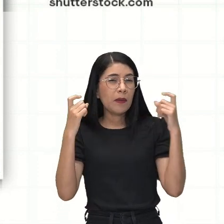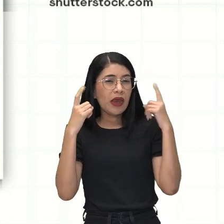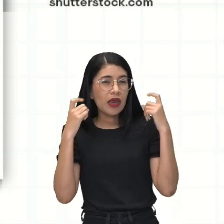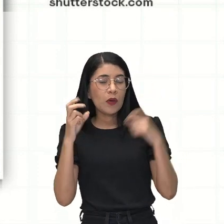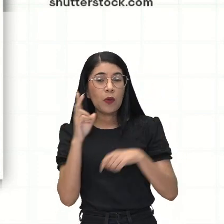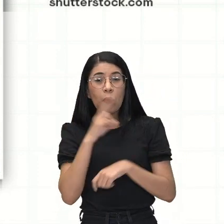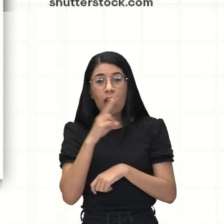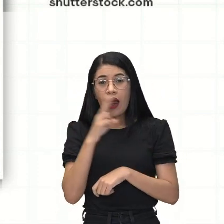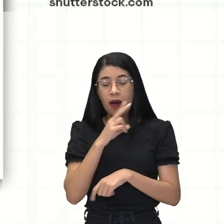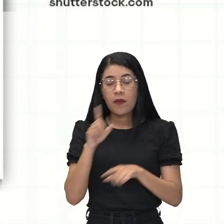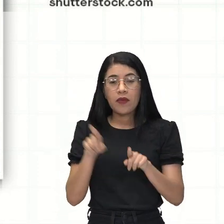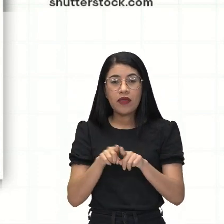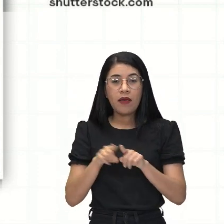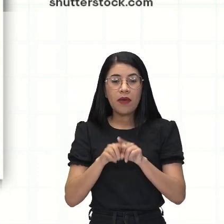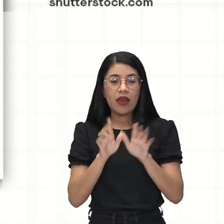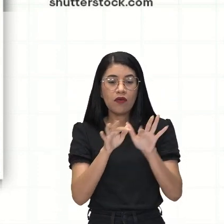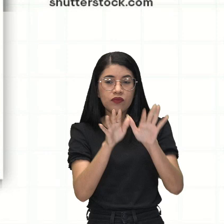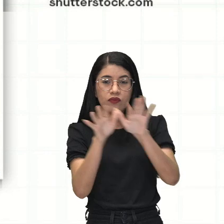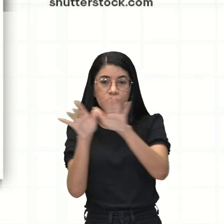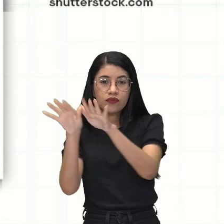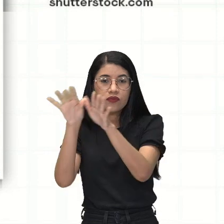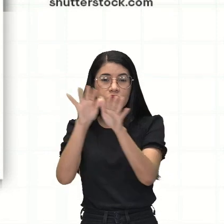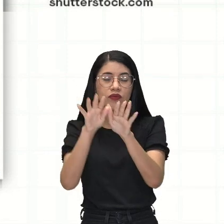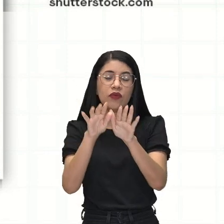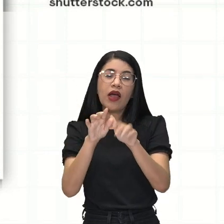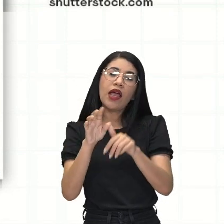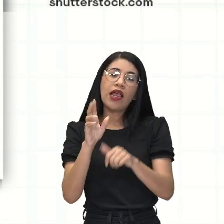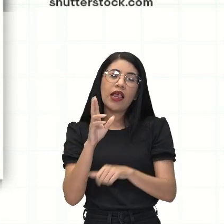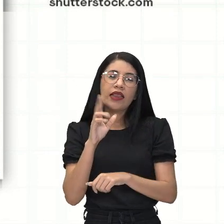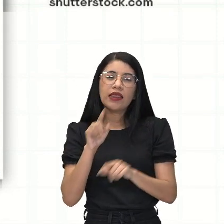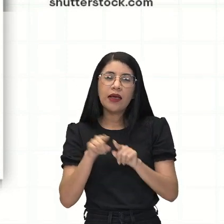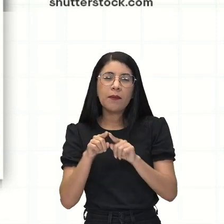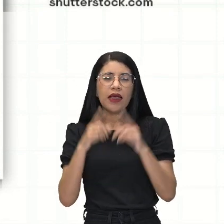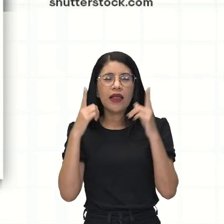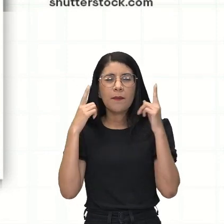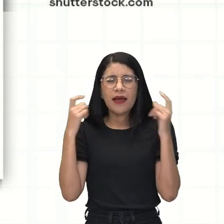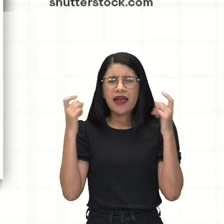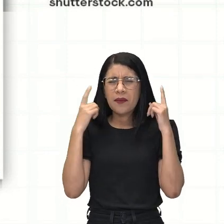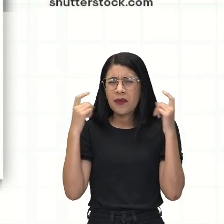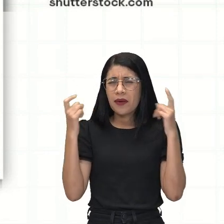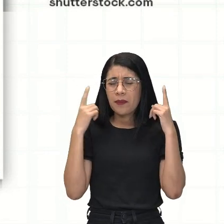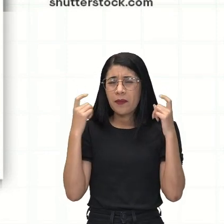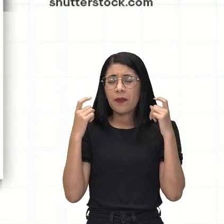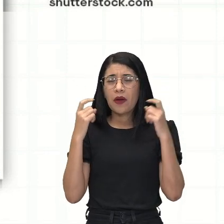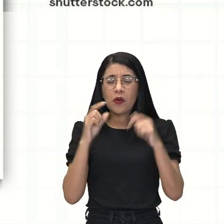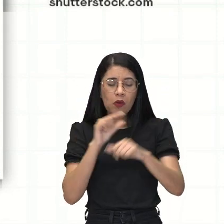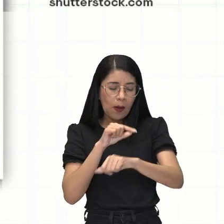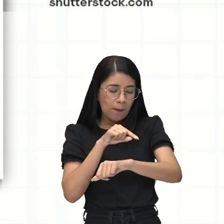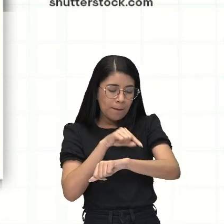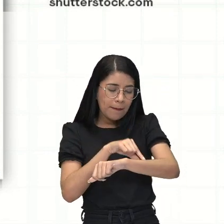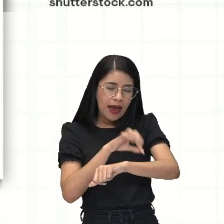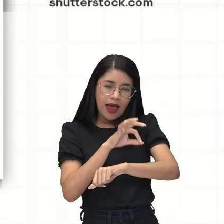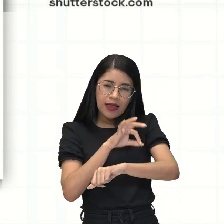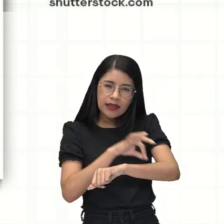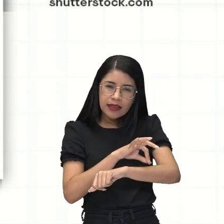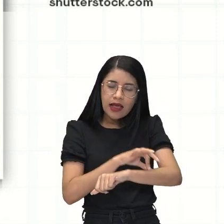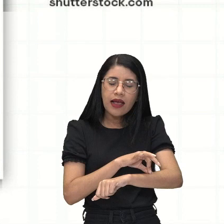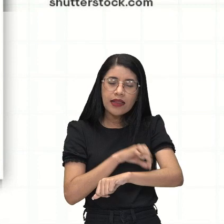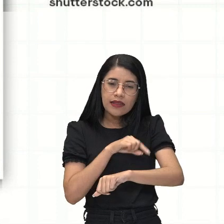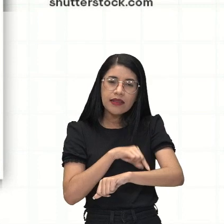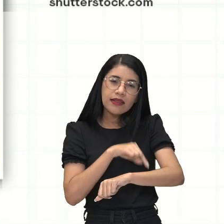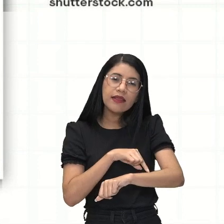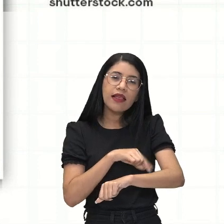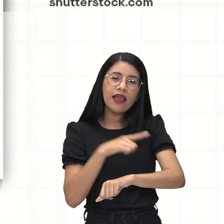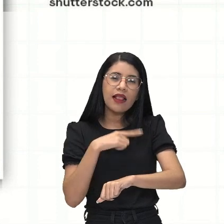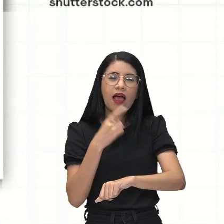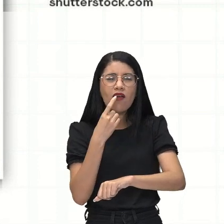do voo. O carapanã ele é mais lento e muito barulhento. Marca da picada: o carapanã deixa sua